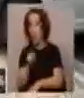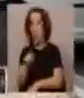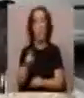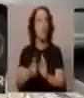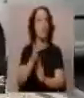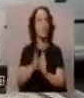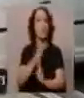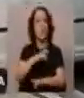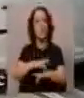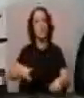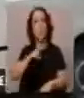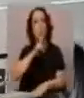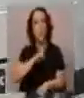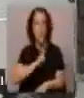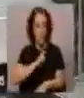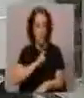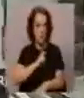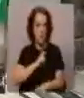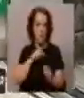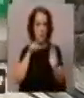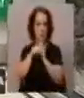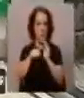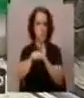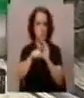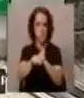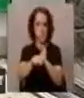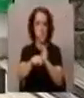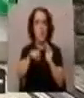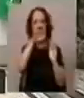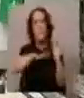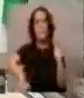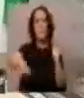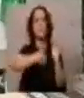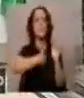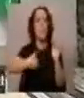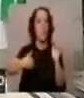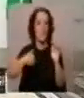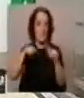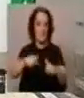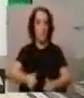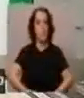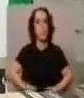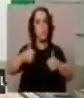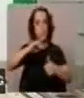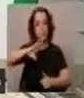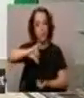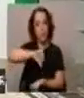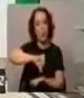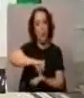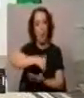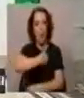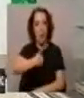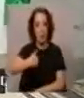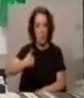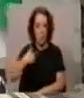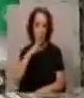da Guarda, o Hospital de Sousa Martins, que funciona aqui dentro deste Parque da Saúde, esta que é a sede da Unidade Local de Saúde da Guarda, que integra dois